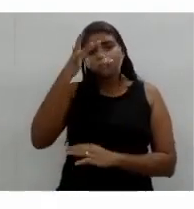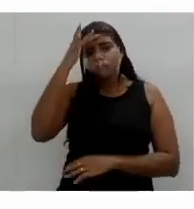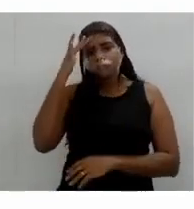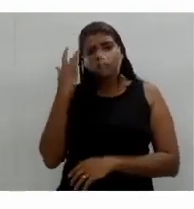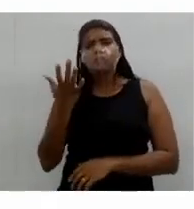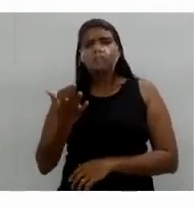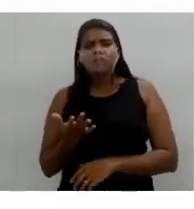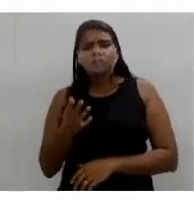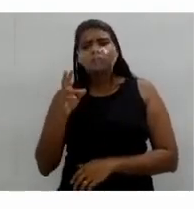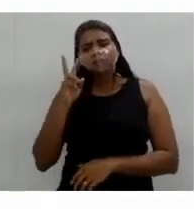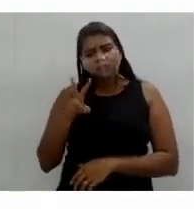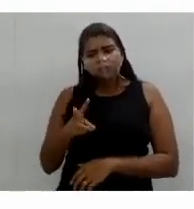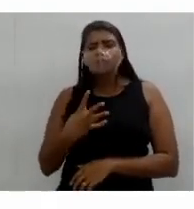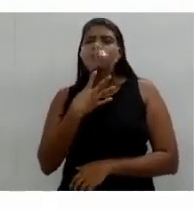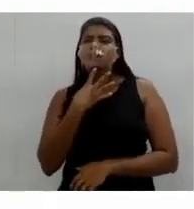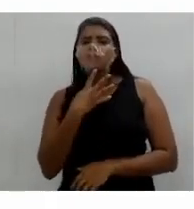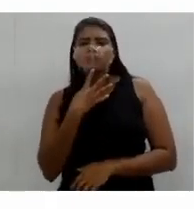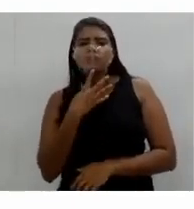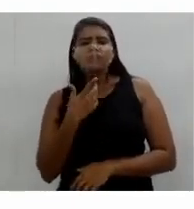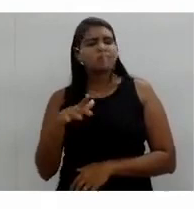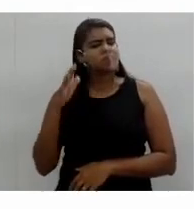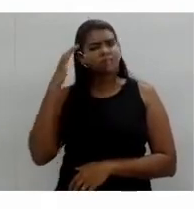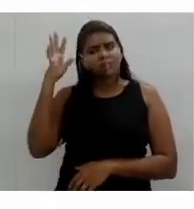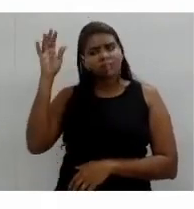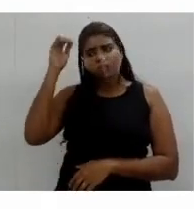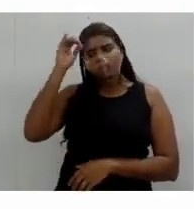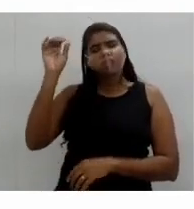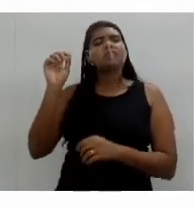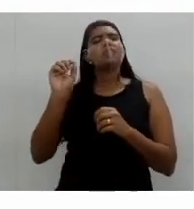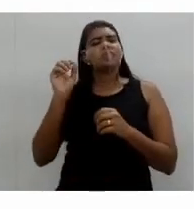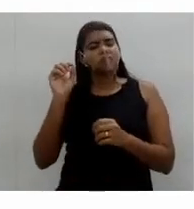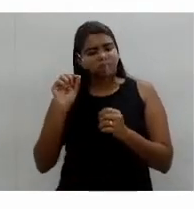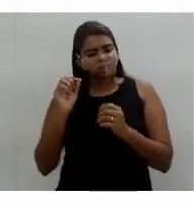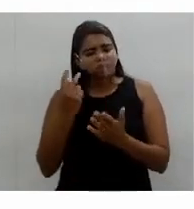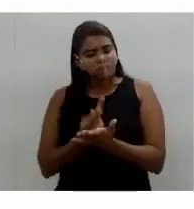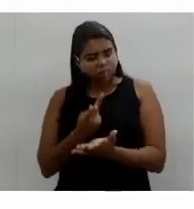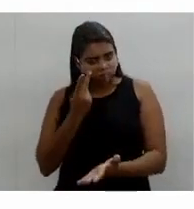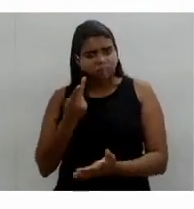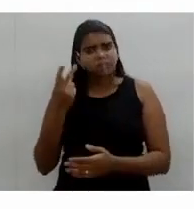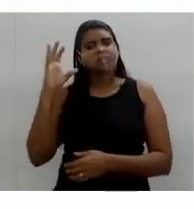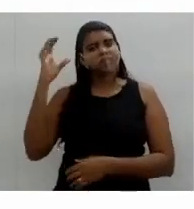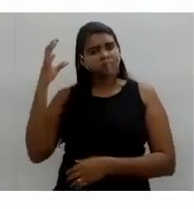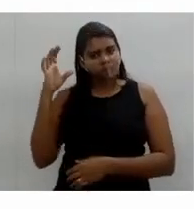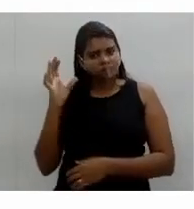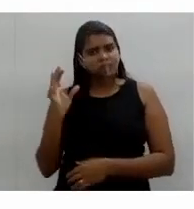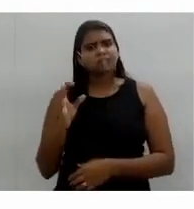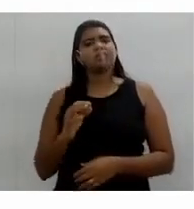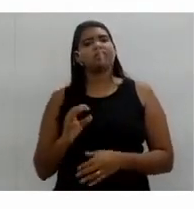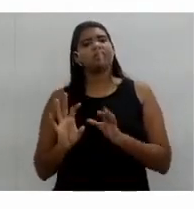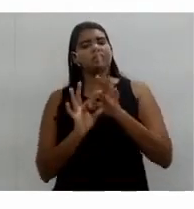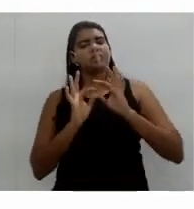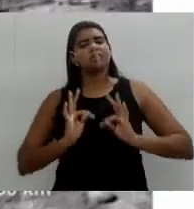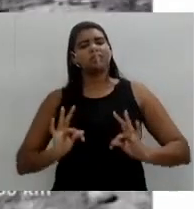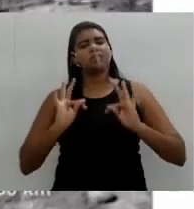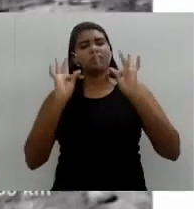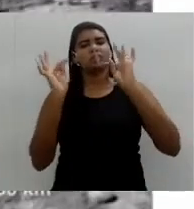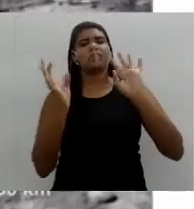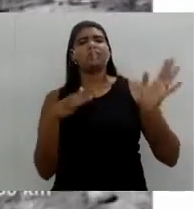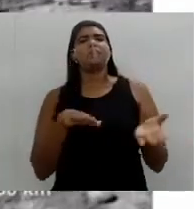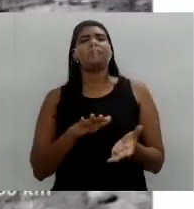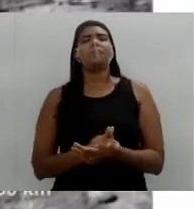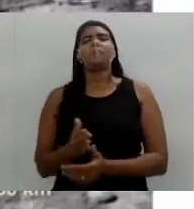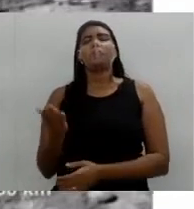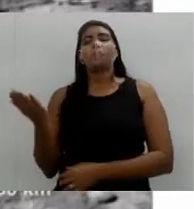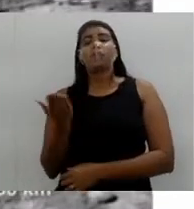possam conhecer que nada disso é fantasia. Tudo isso foi fato real, foi ciência unida à tecnologia. E